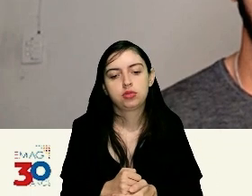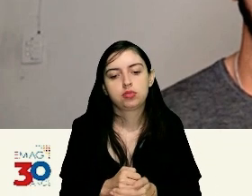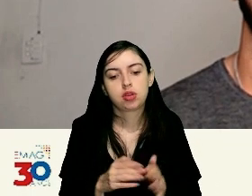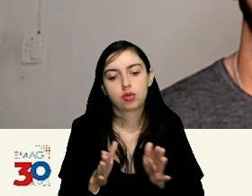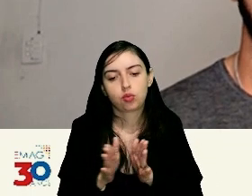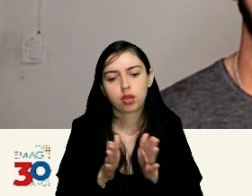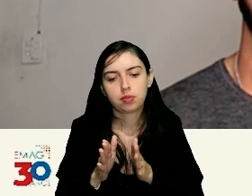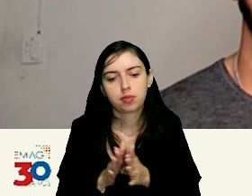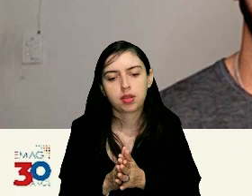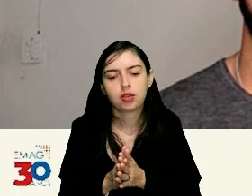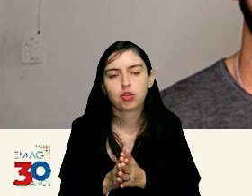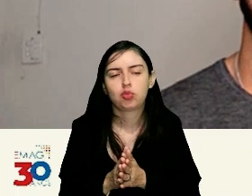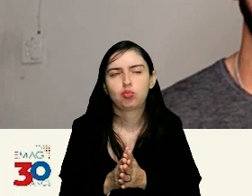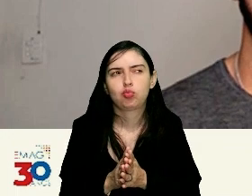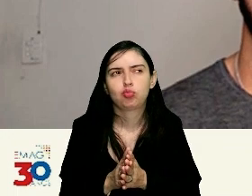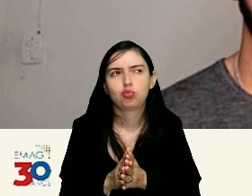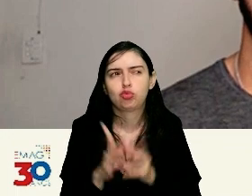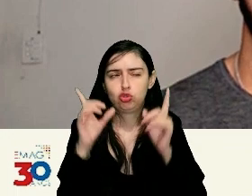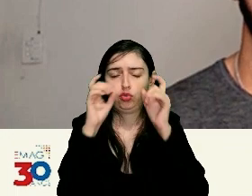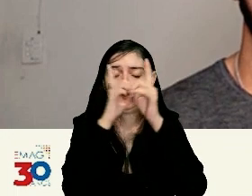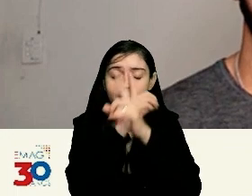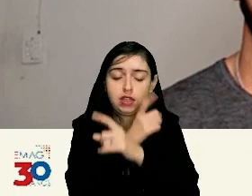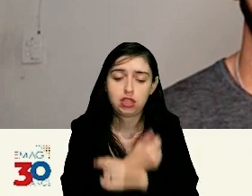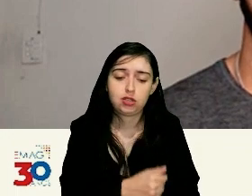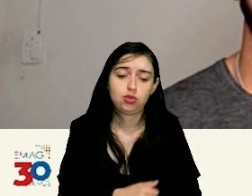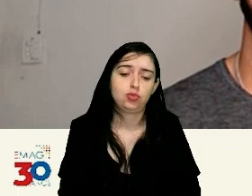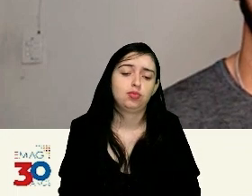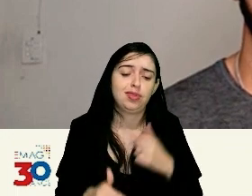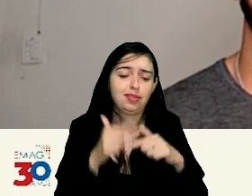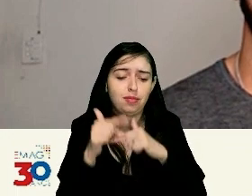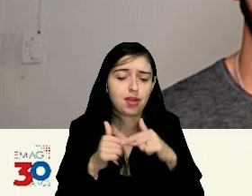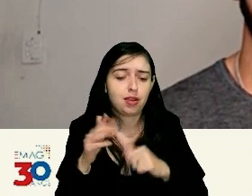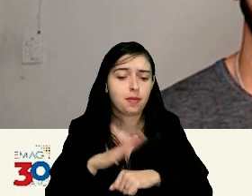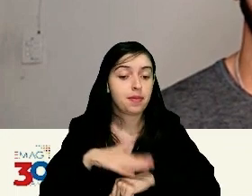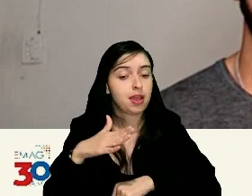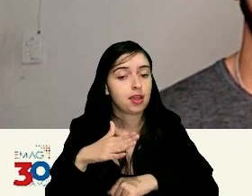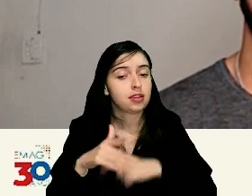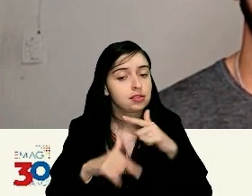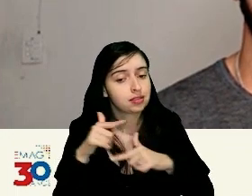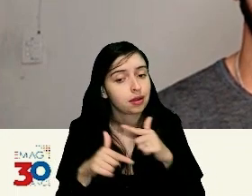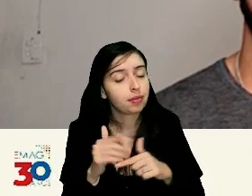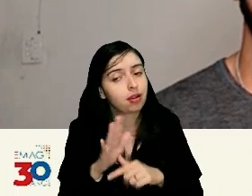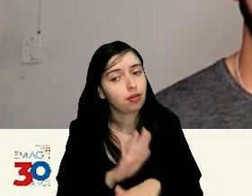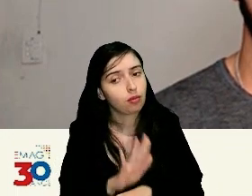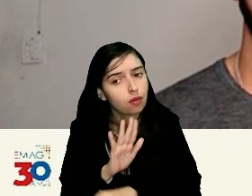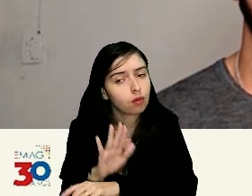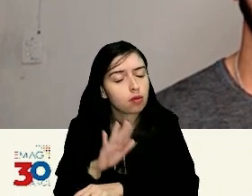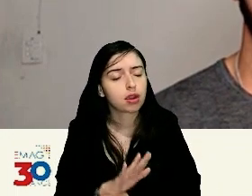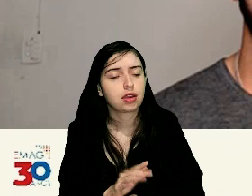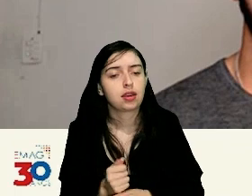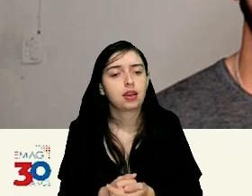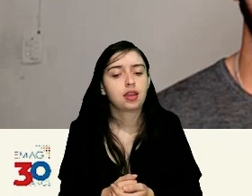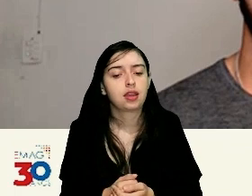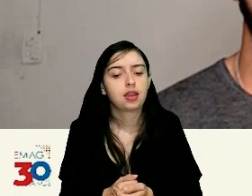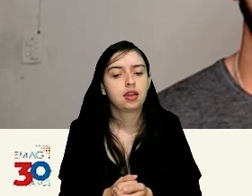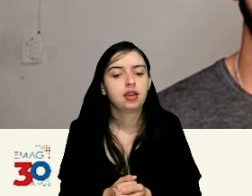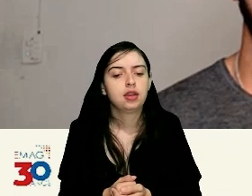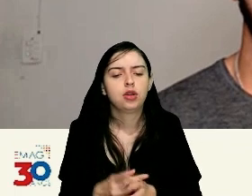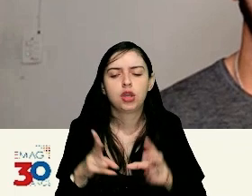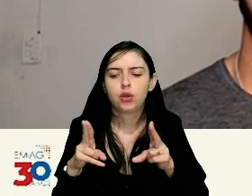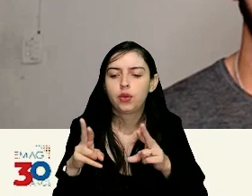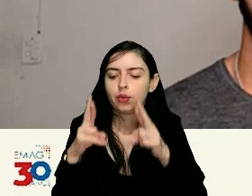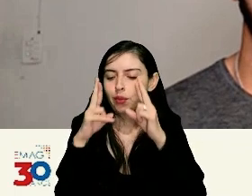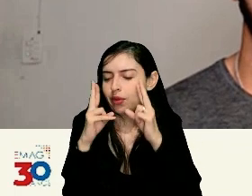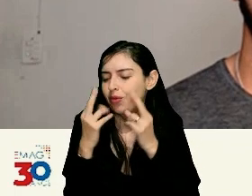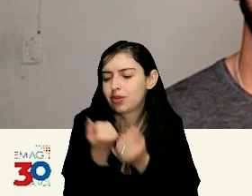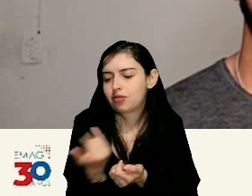É um caminho mais trabalhoso porque tem trabalho, cuidar é trabalhoso, porque o reconhecimento não vem, né? E aí eu vou falar